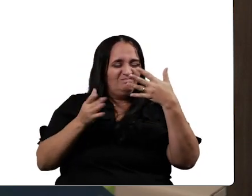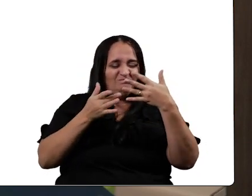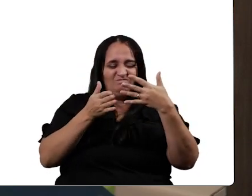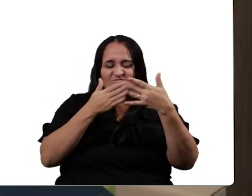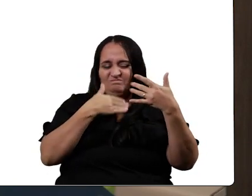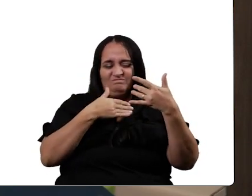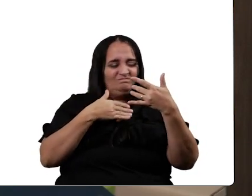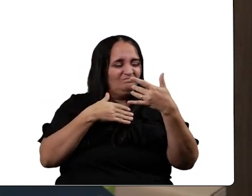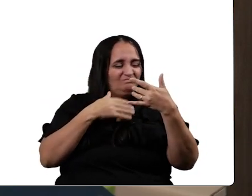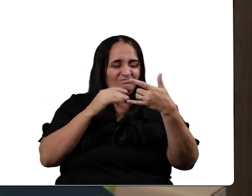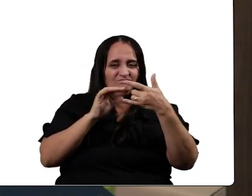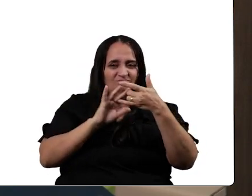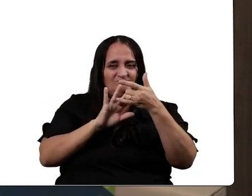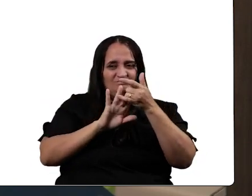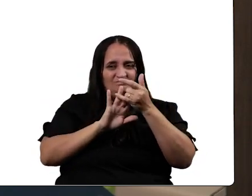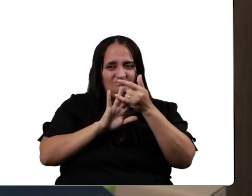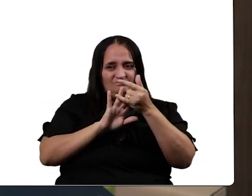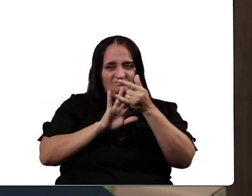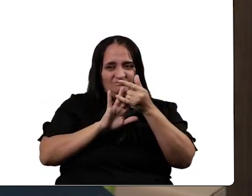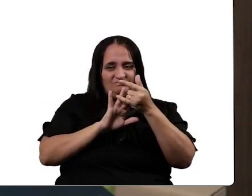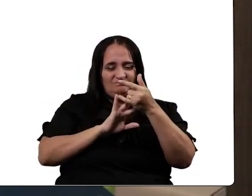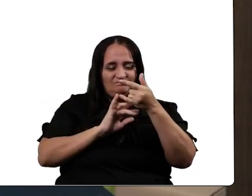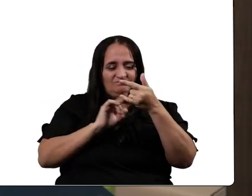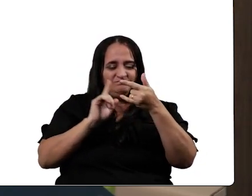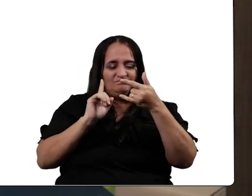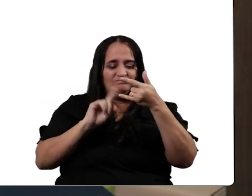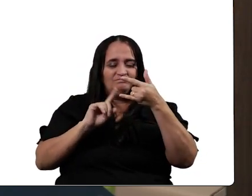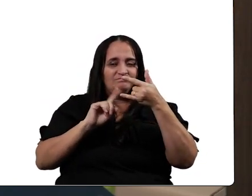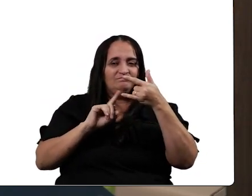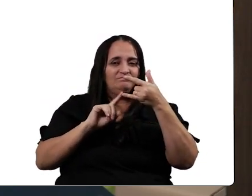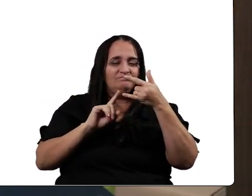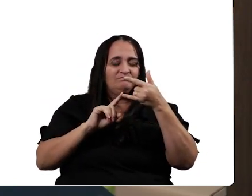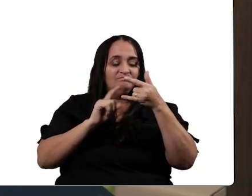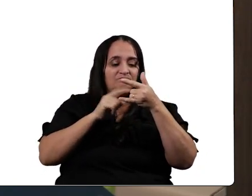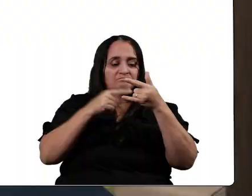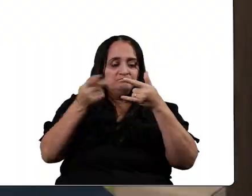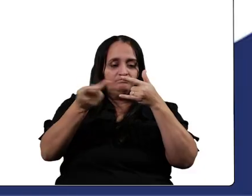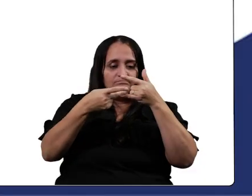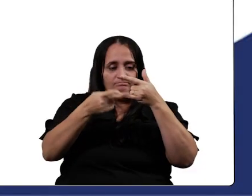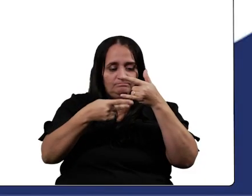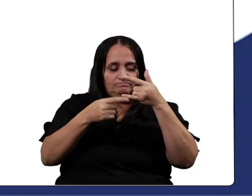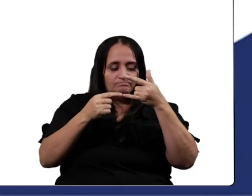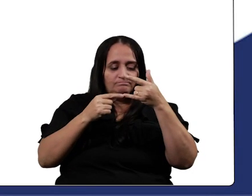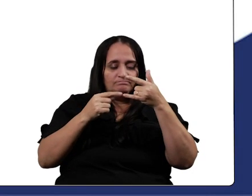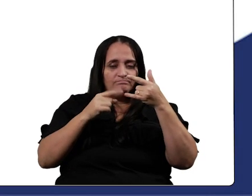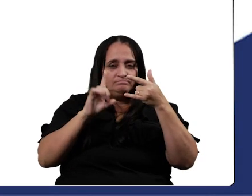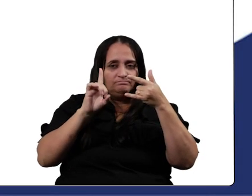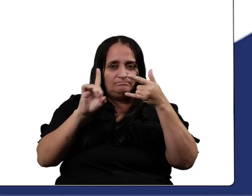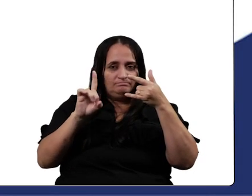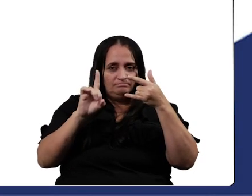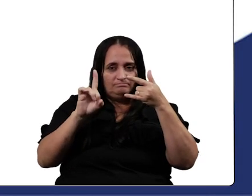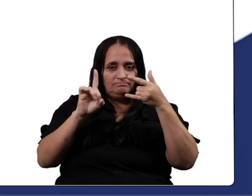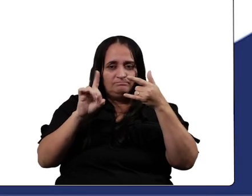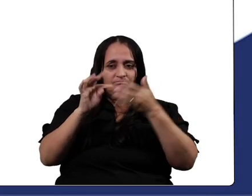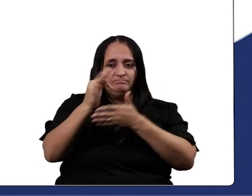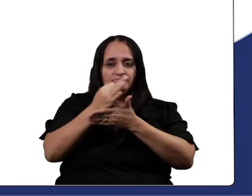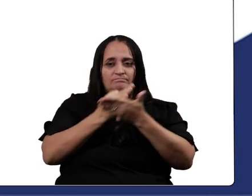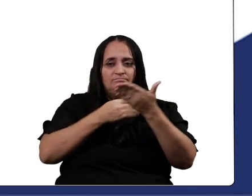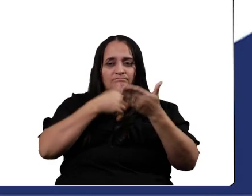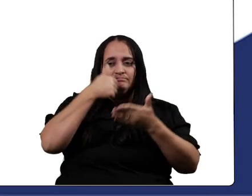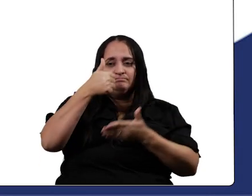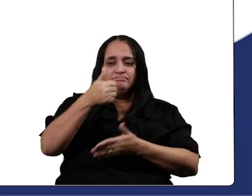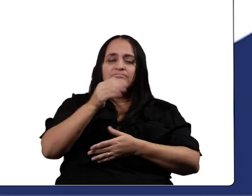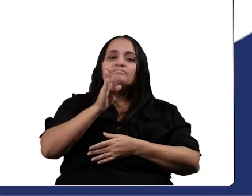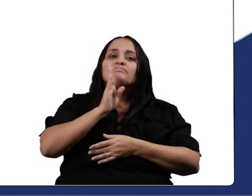Então, essa também, nem vou terminar de ler ela, porque para mim eu já sei que tá fora. E letra D. O texto 1